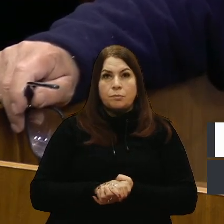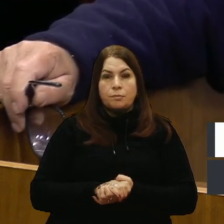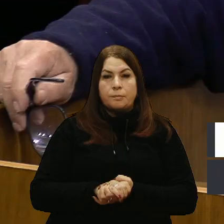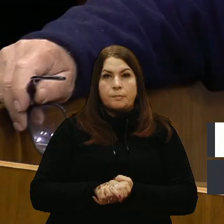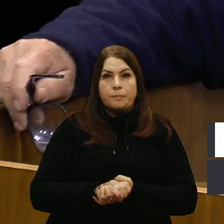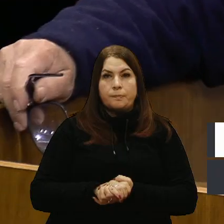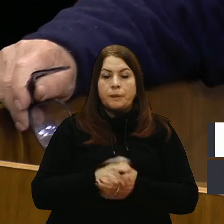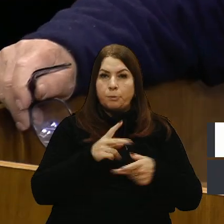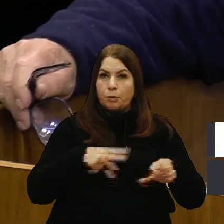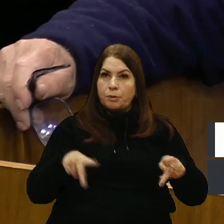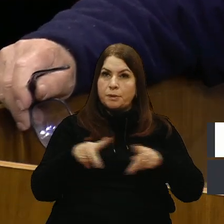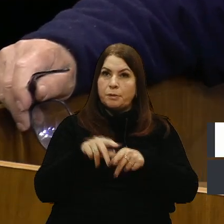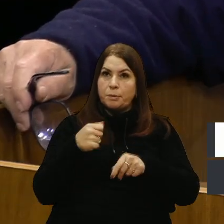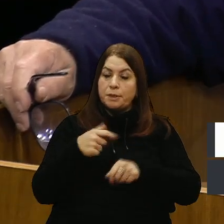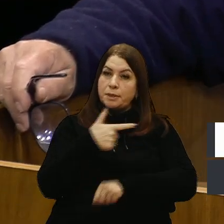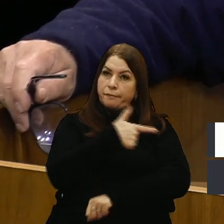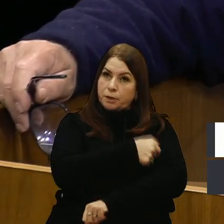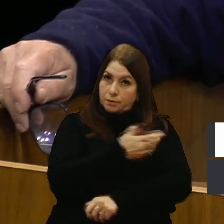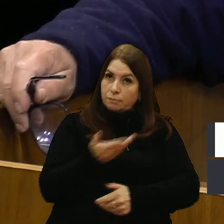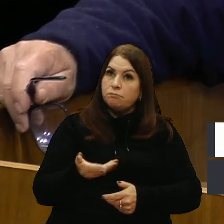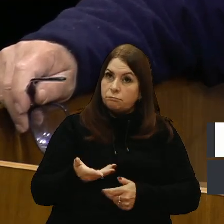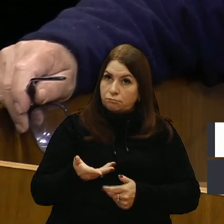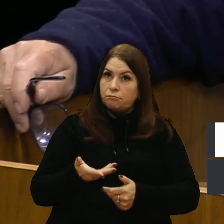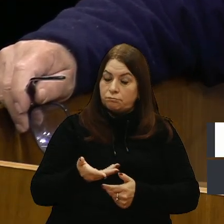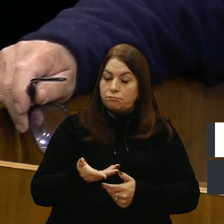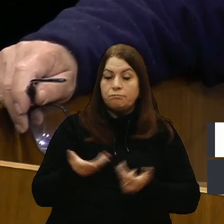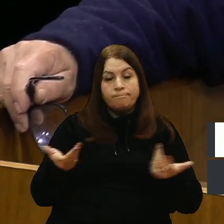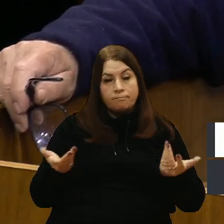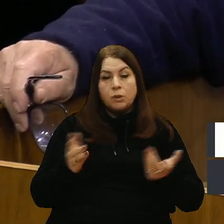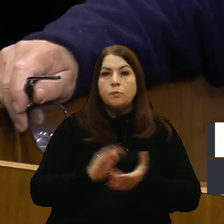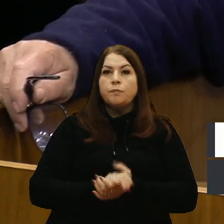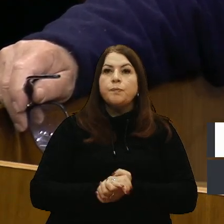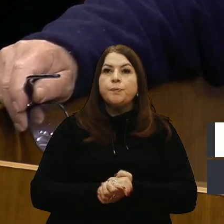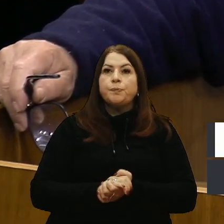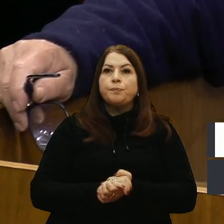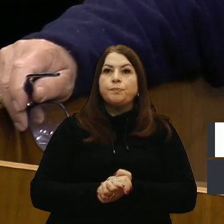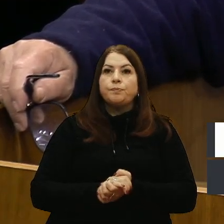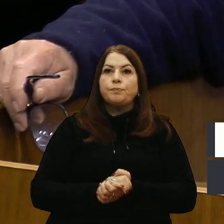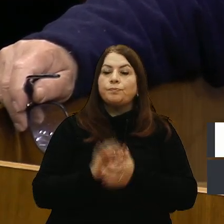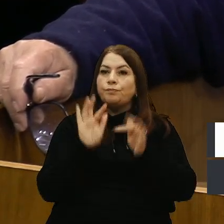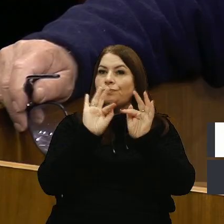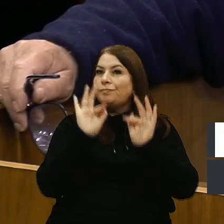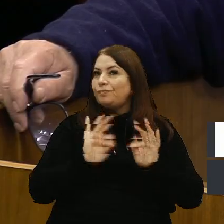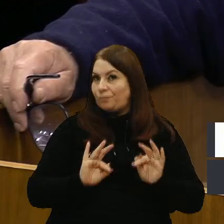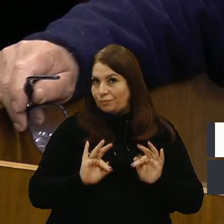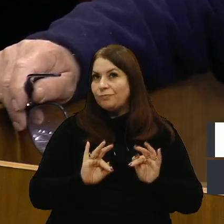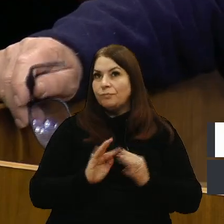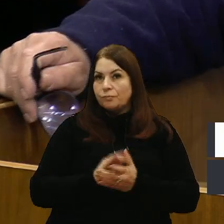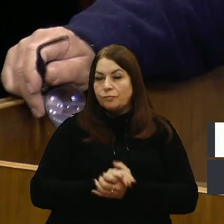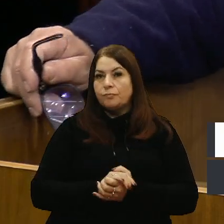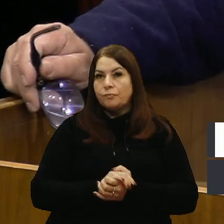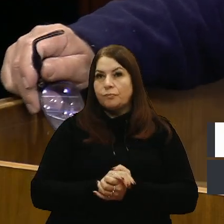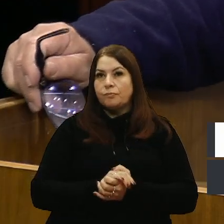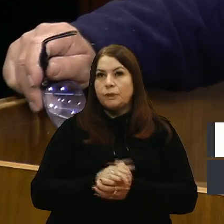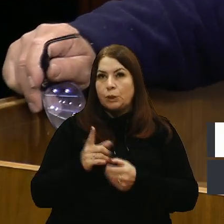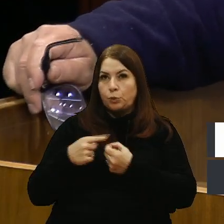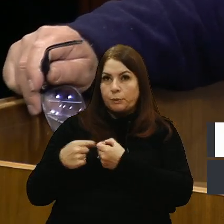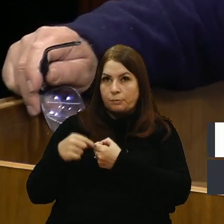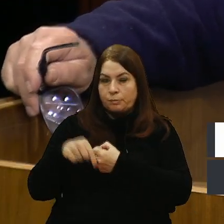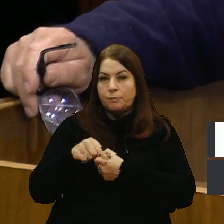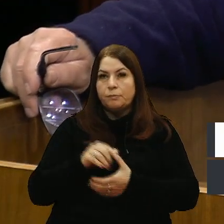A população precisa se vacinar. Então, nobres colegas, eu fiquei muito feliz do